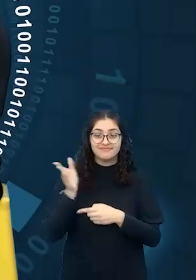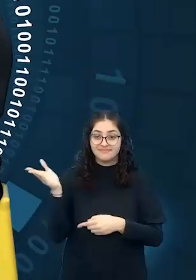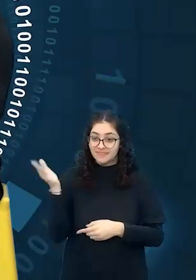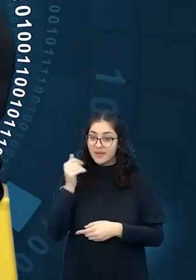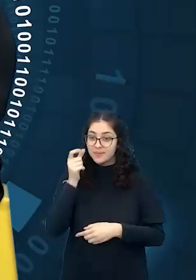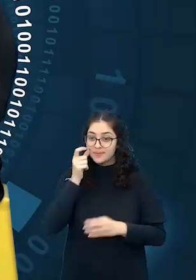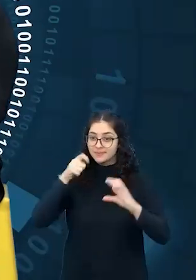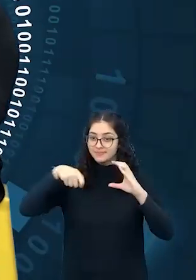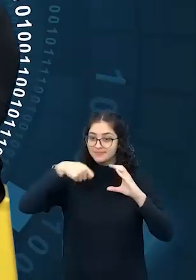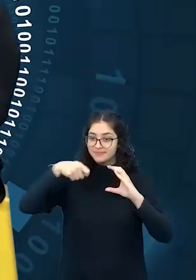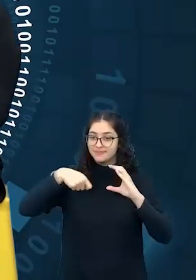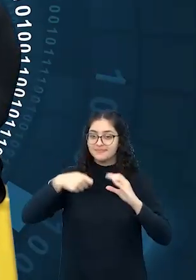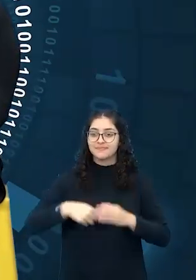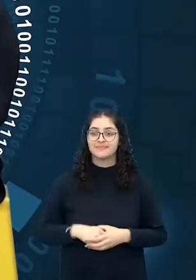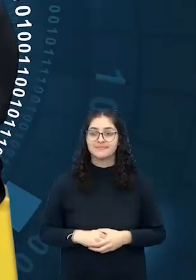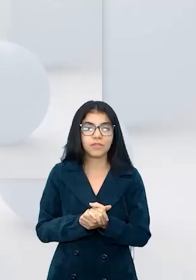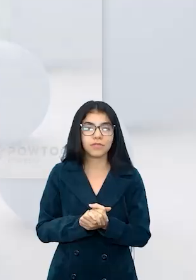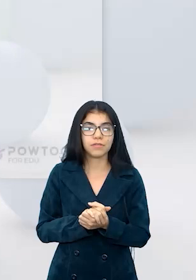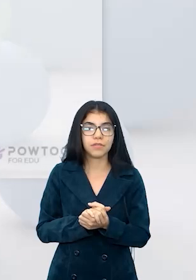Vamos nele?